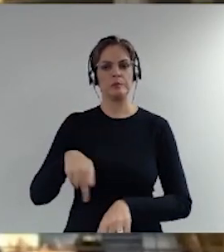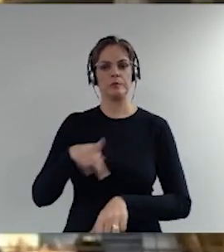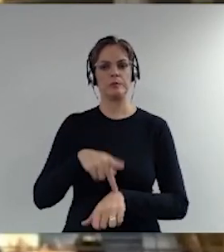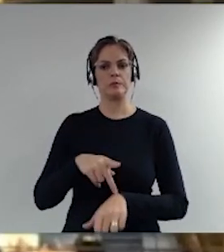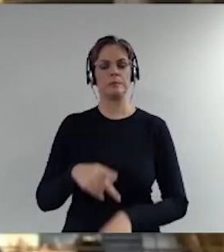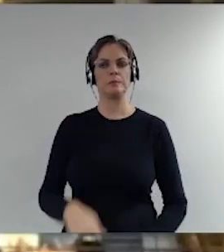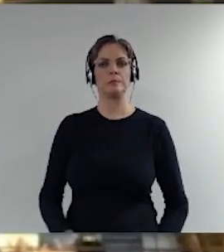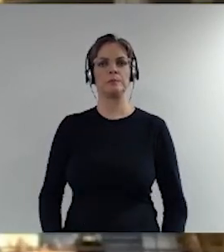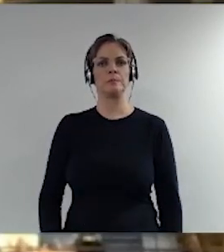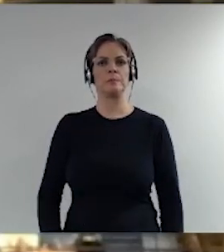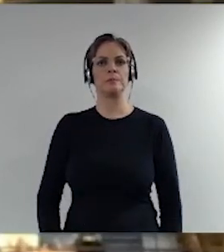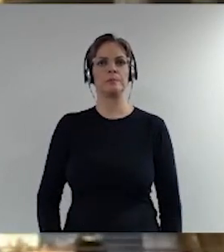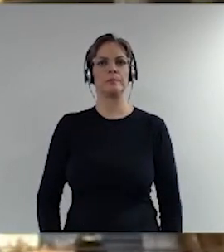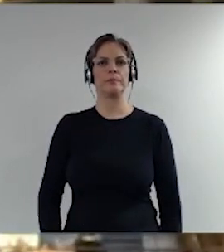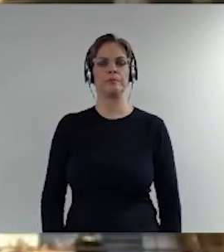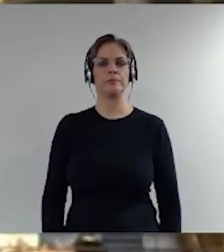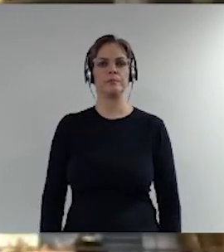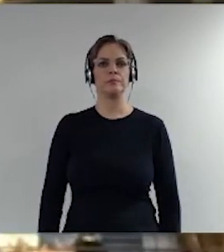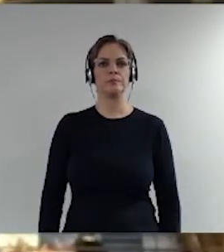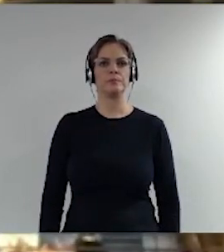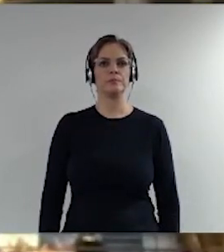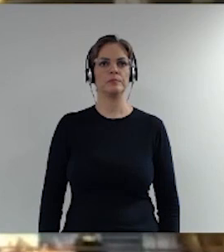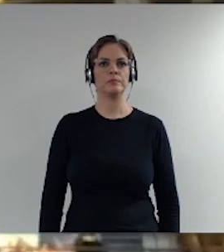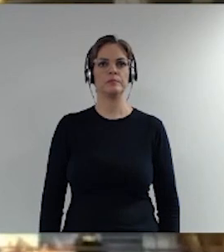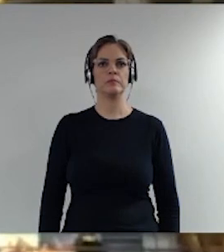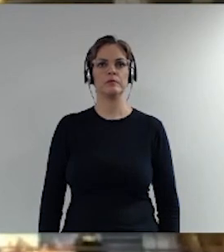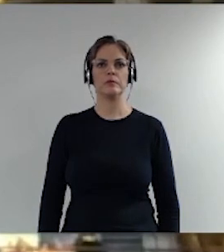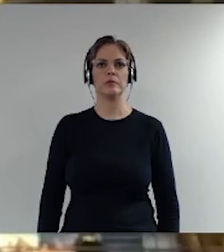né, Davanzo, que nós,